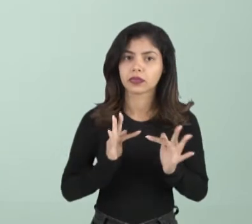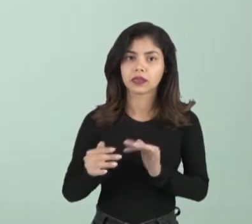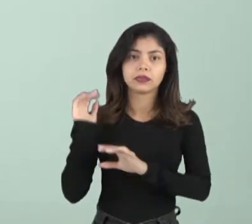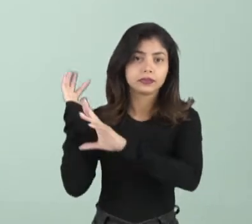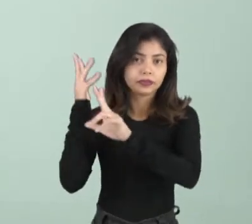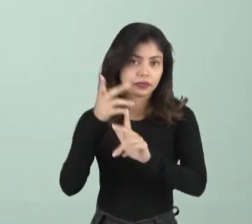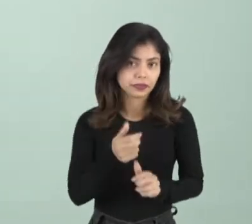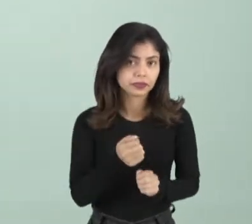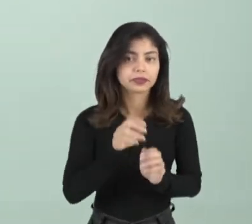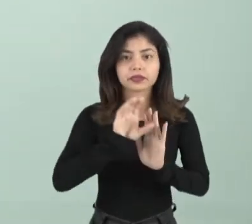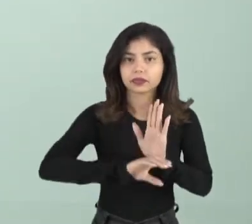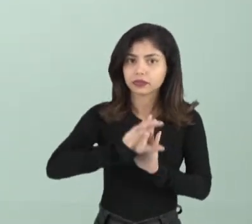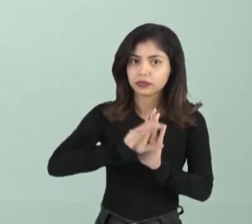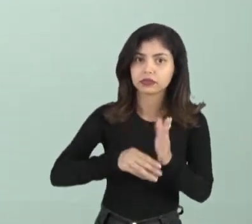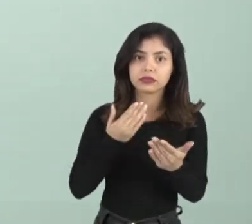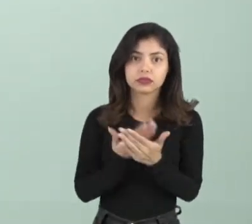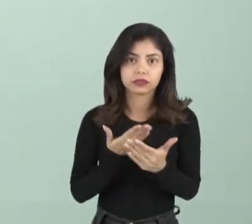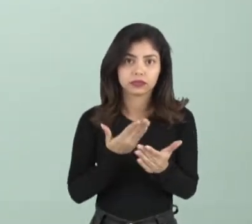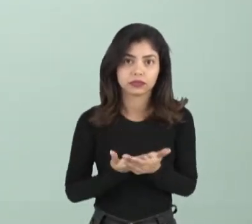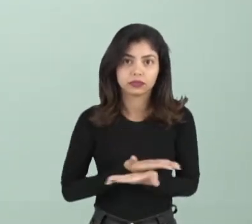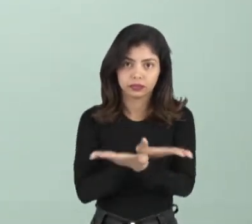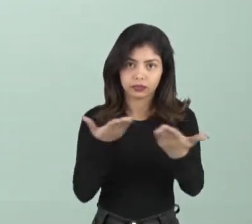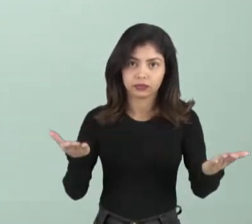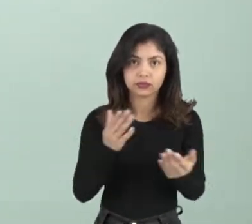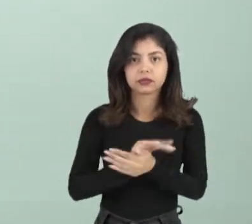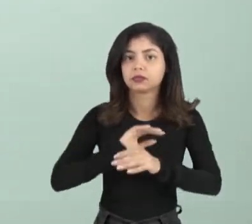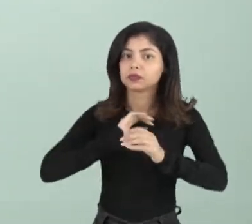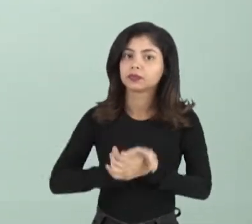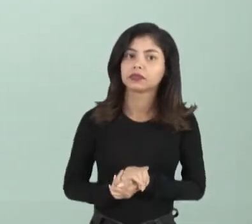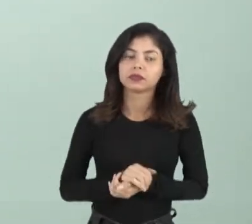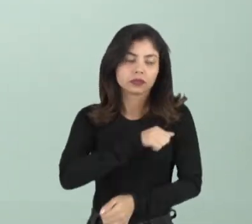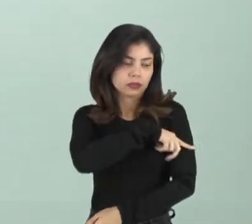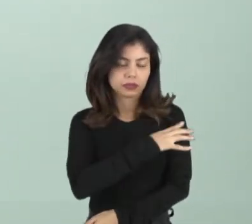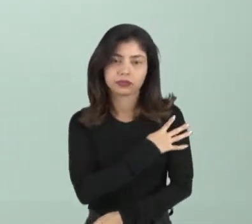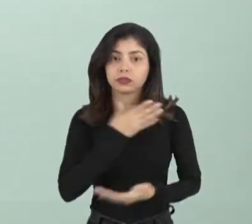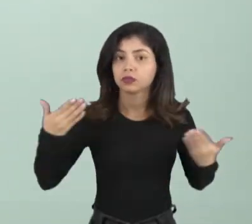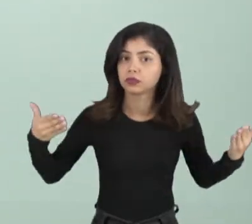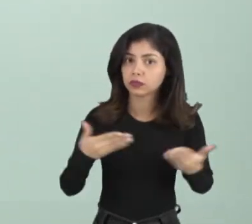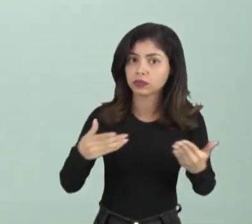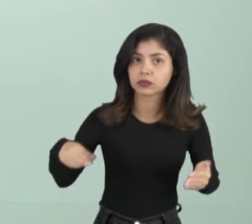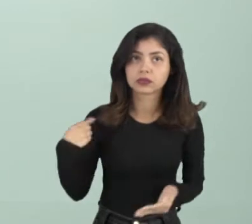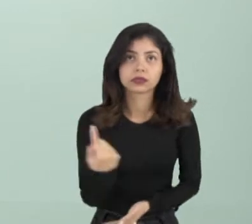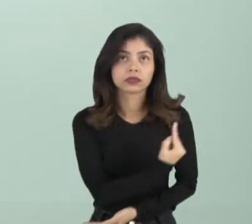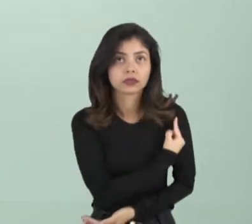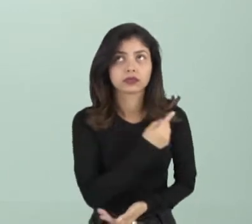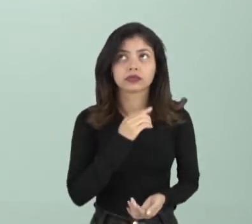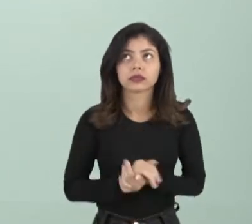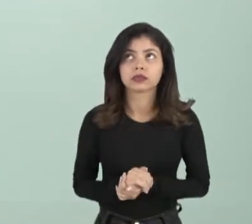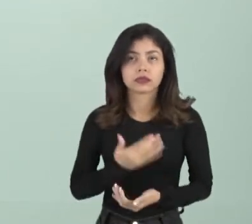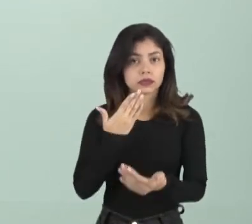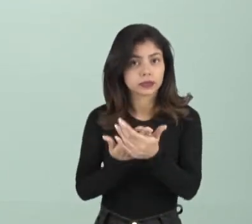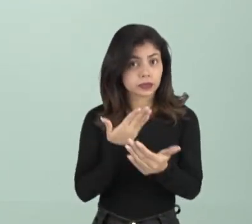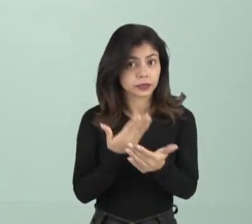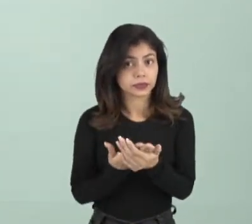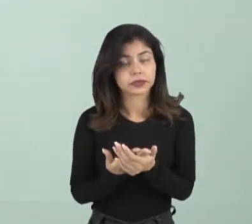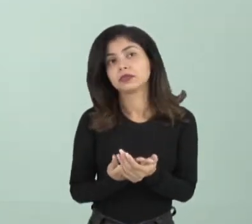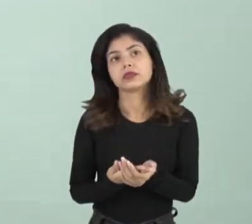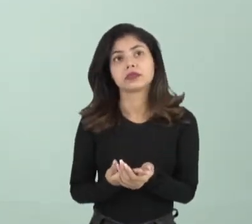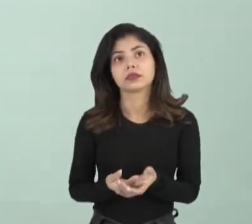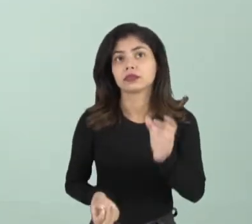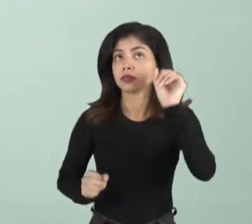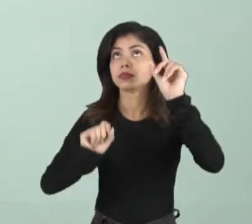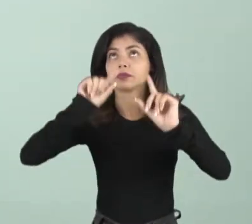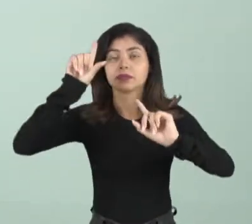revisão aí dos conteúdos que foram estudados por vocês no ensino fundamental hoje nós vamos estudar sobre